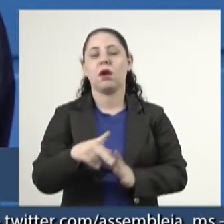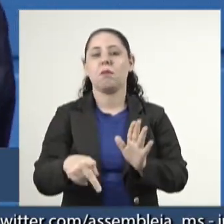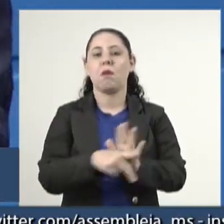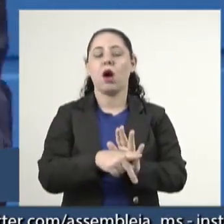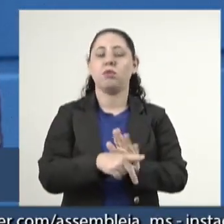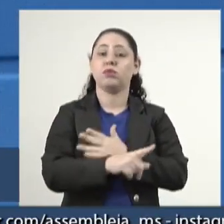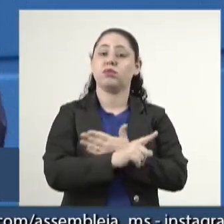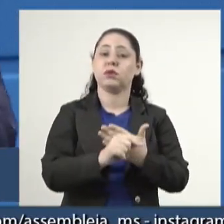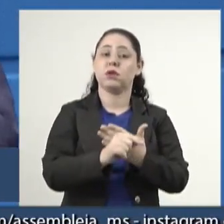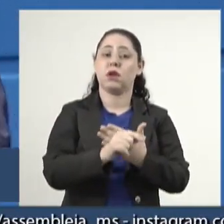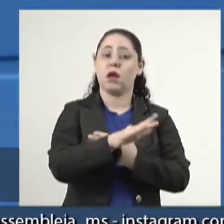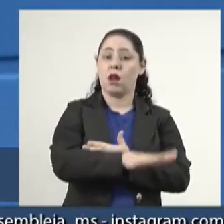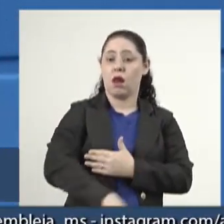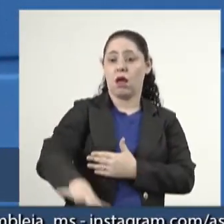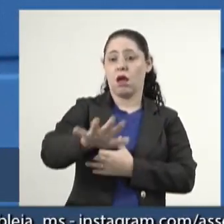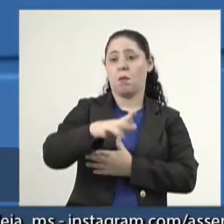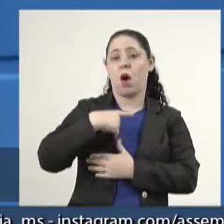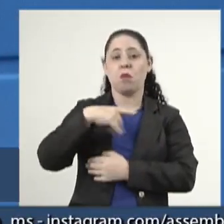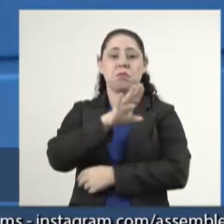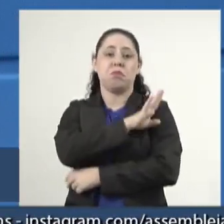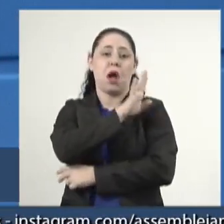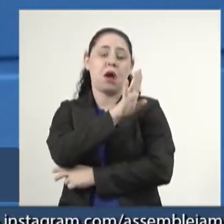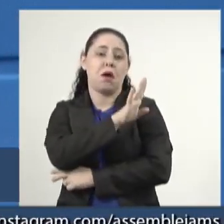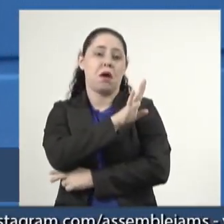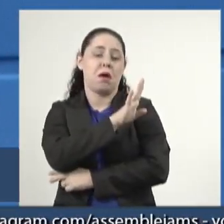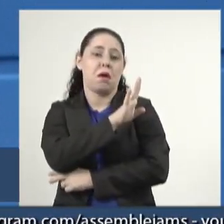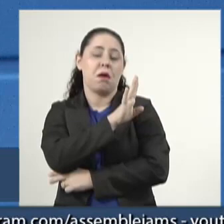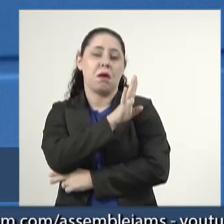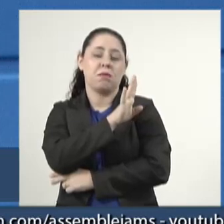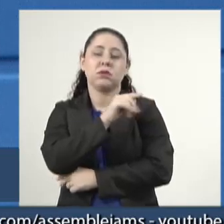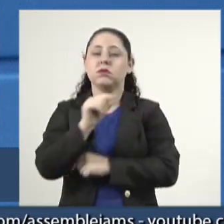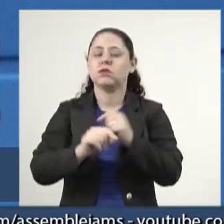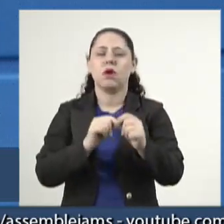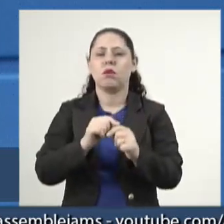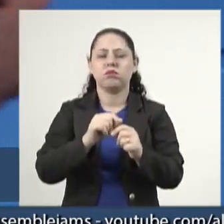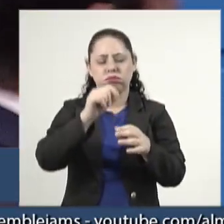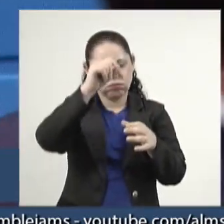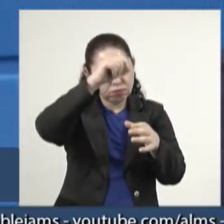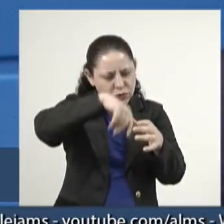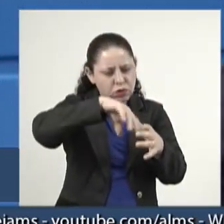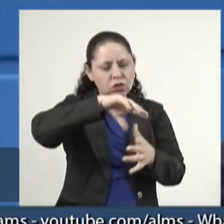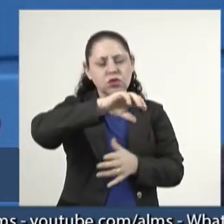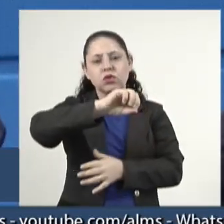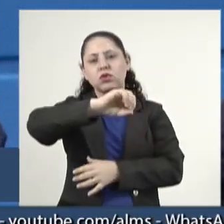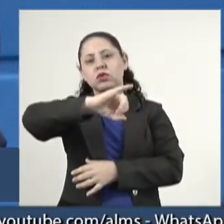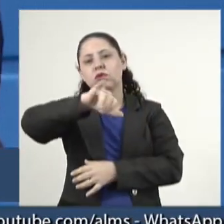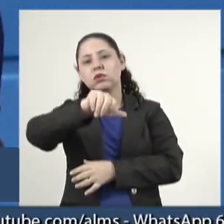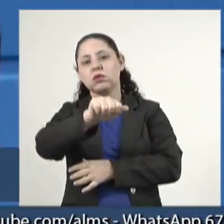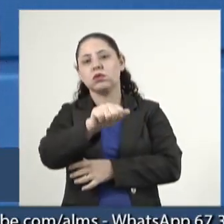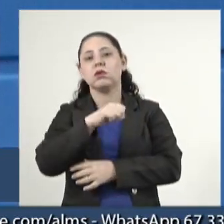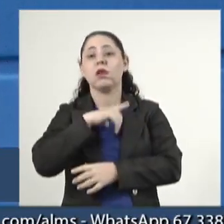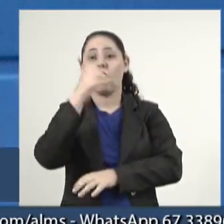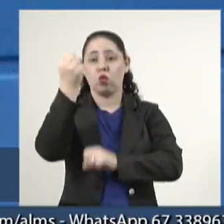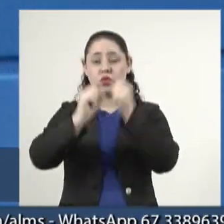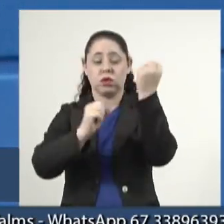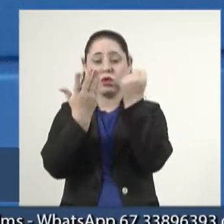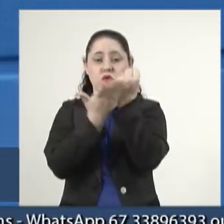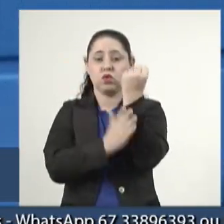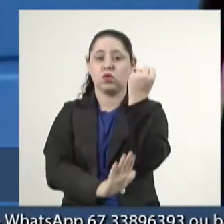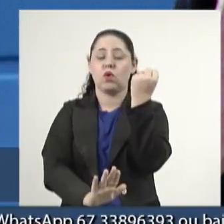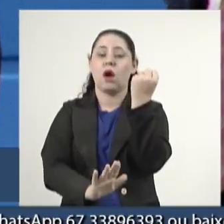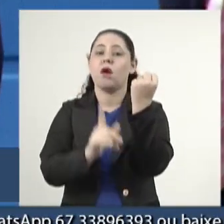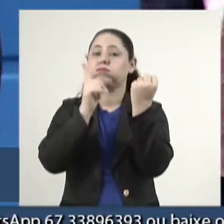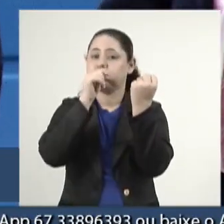pantaneira, mas eu moro em Bandeirante, eu não posso plantar soja? Se tem usina lá em Sonora, é as